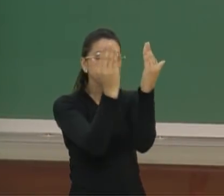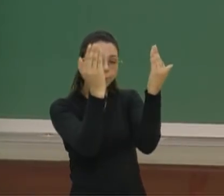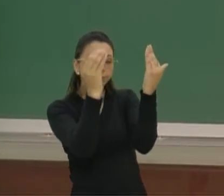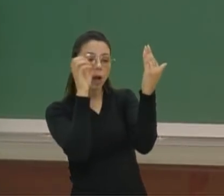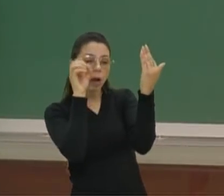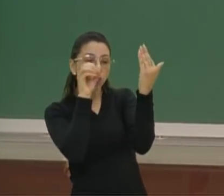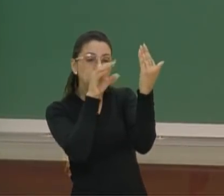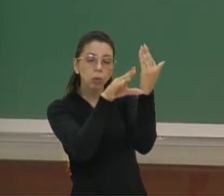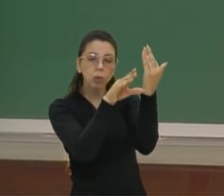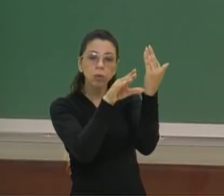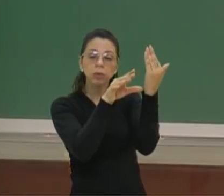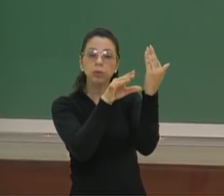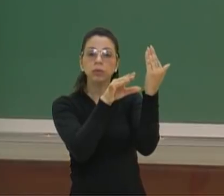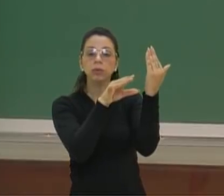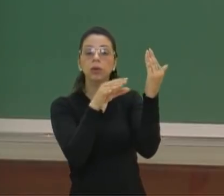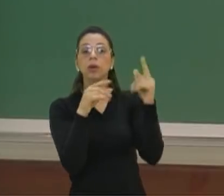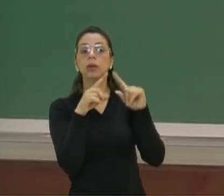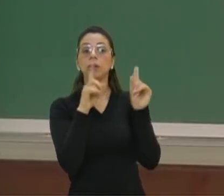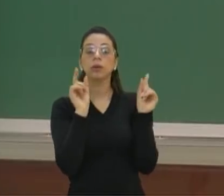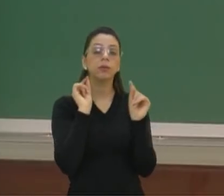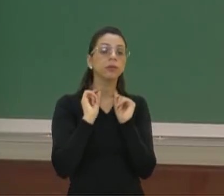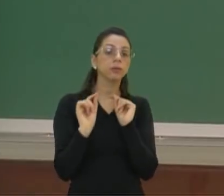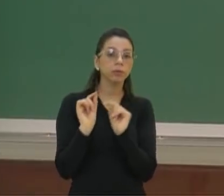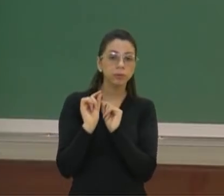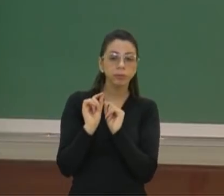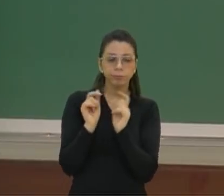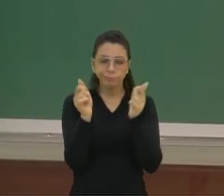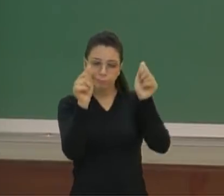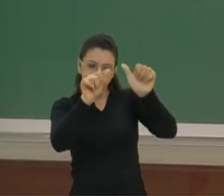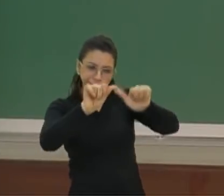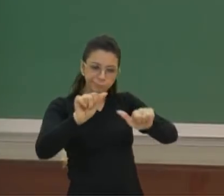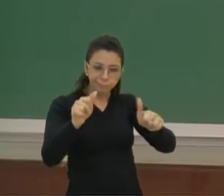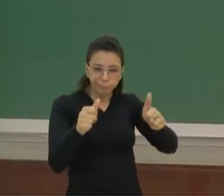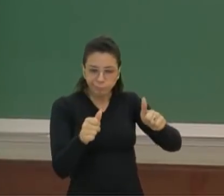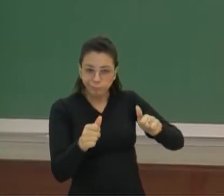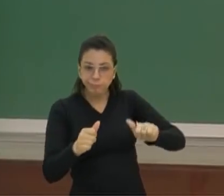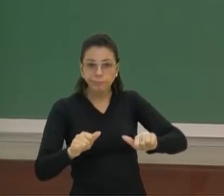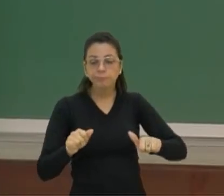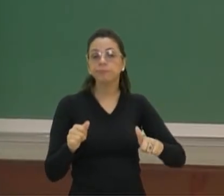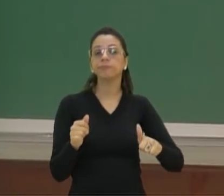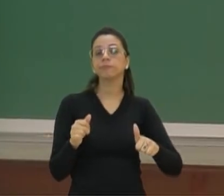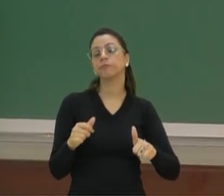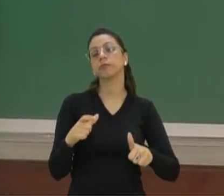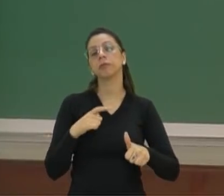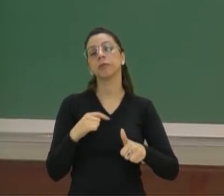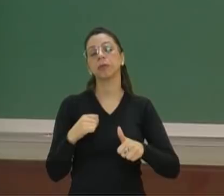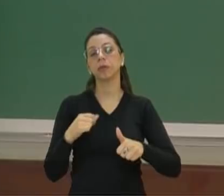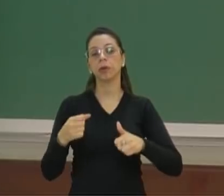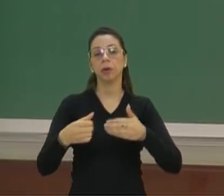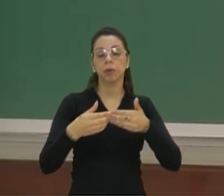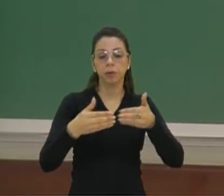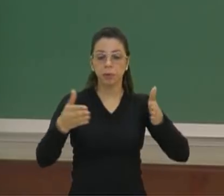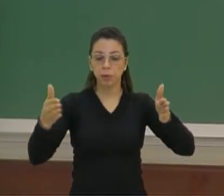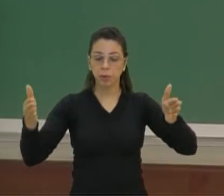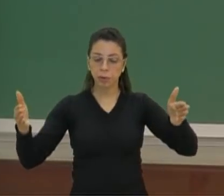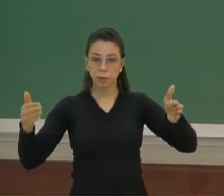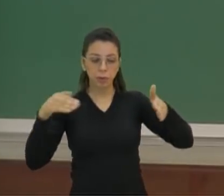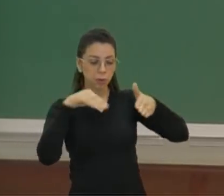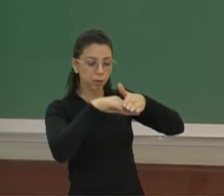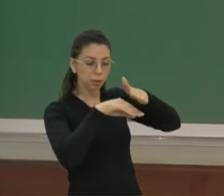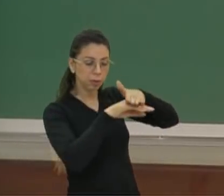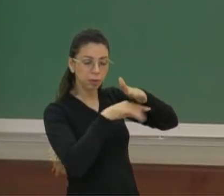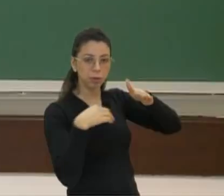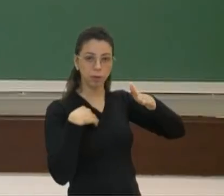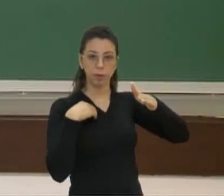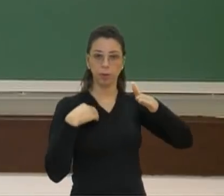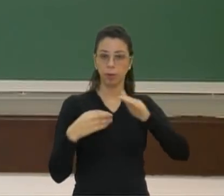luminosidade ou de um outro ambiente, você vê o quê? As formas dos objetos. Sabe que ali está o teu guarda-roupa, aqui uma cadeira, ali